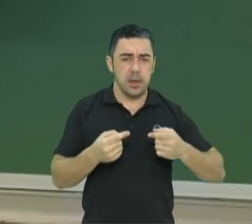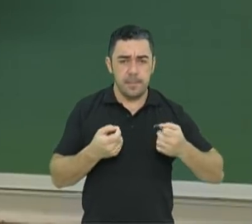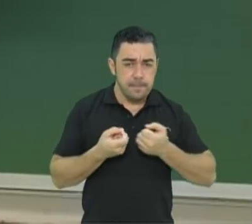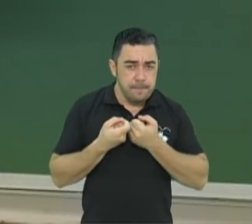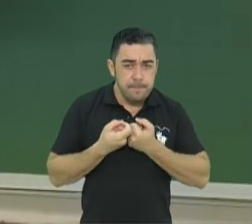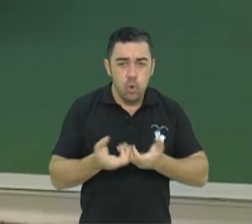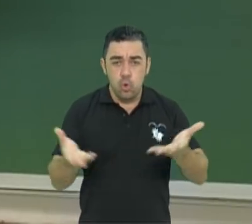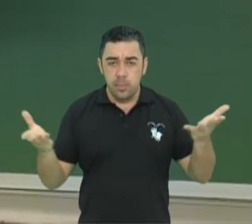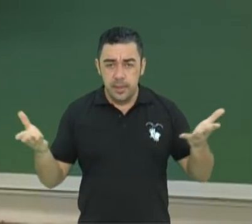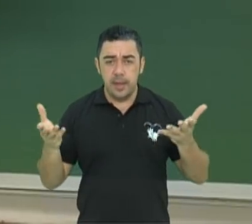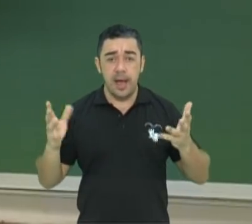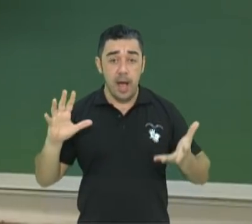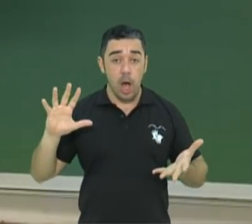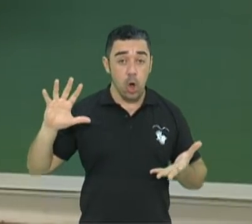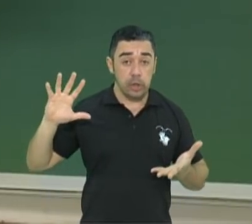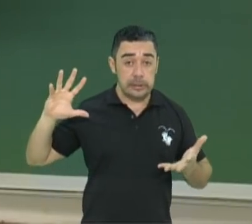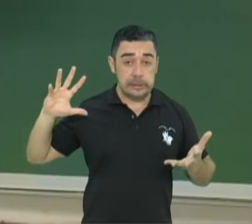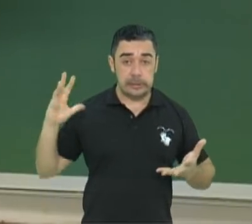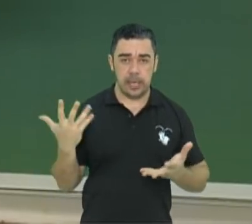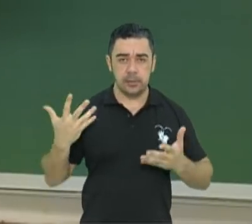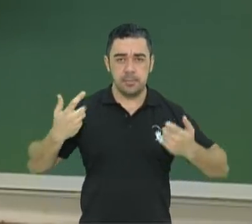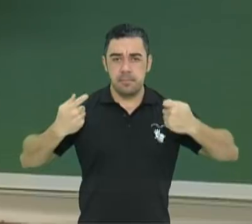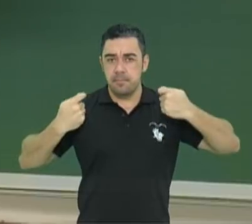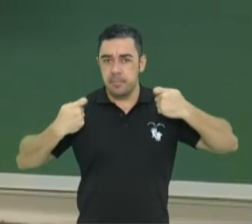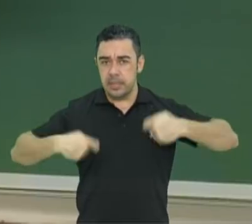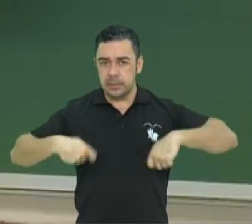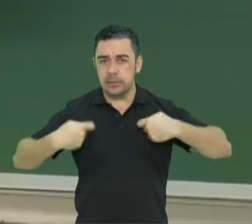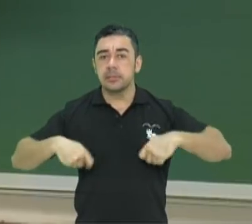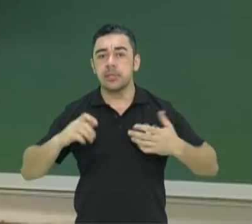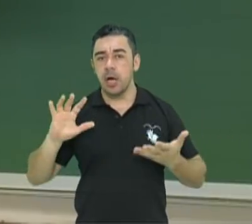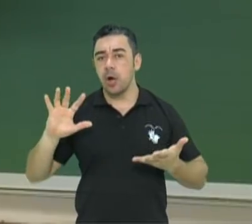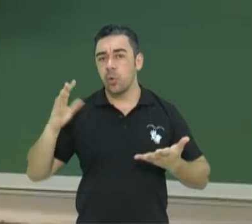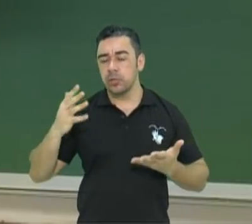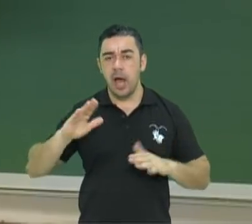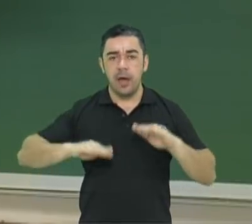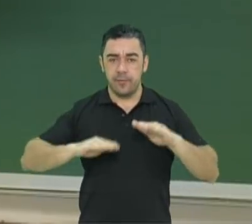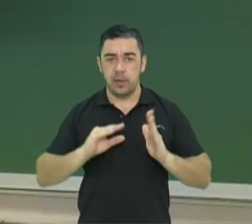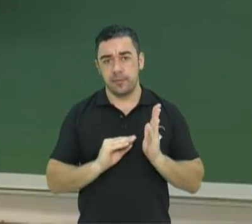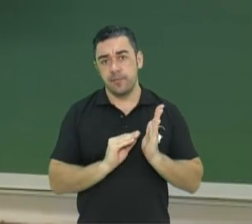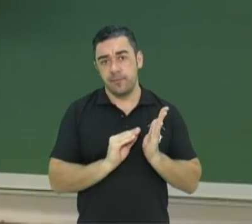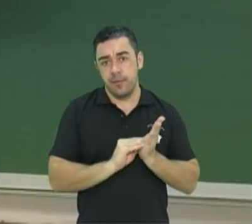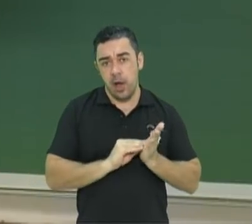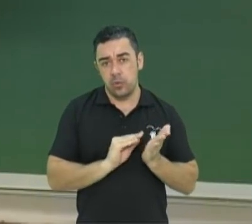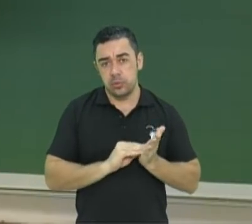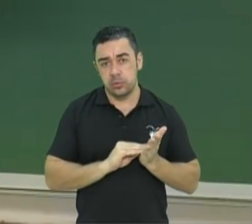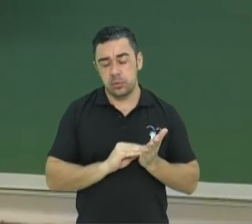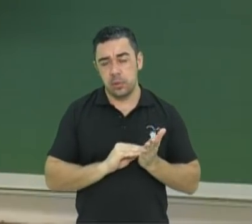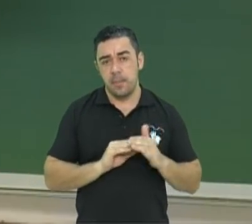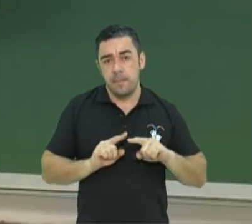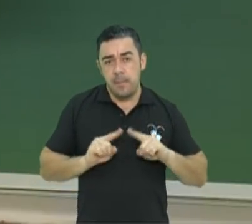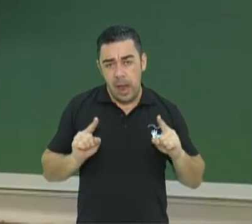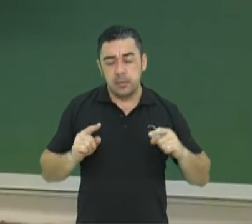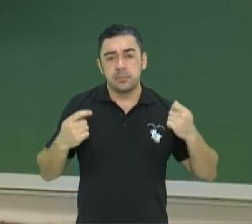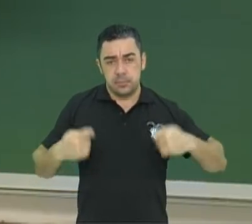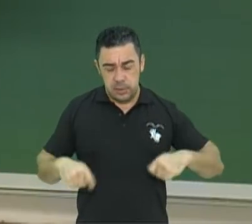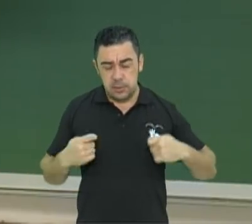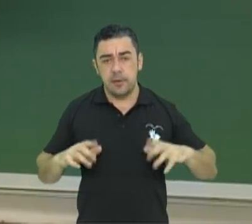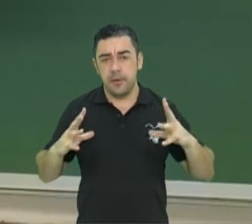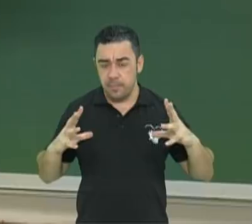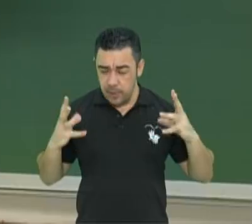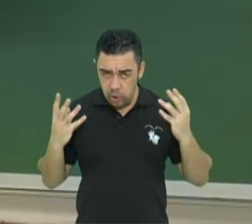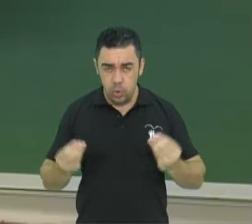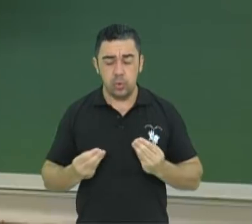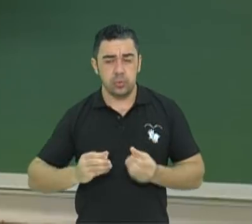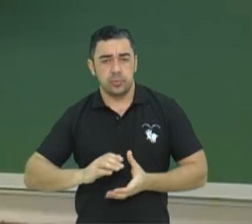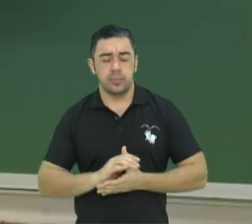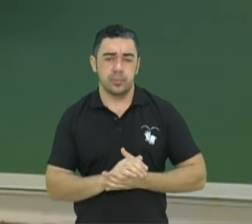que acontece ou que deveria acontecer. Nem sempre acontece do modo ideal, mas deveria acontecer,